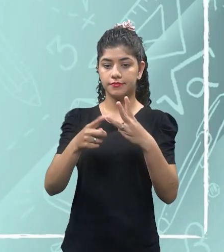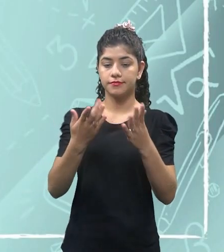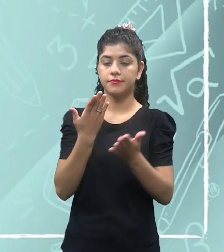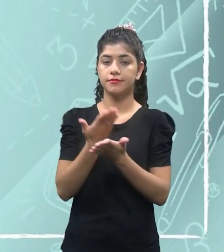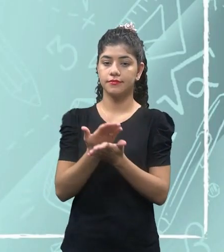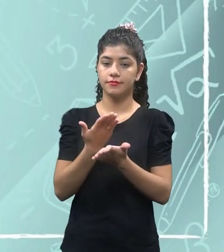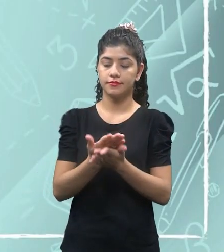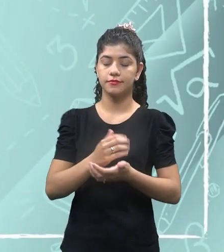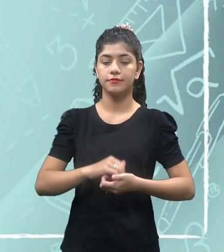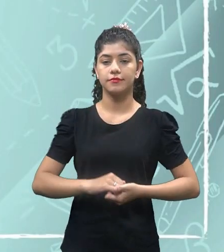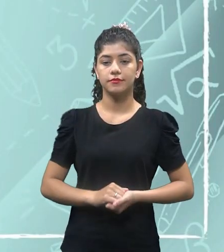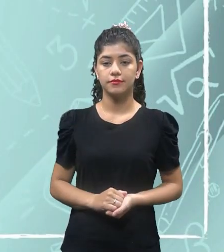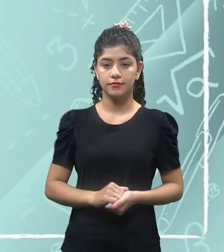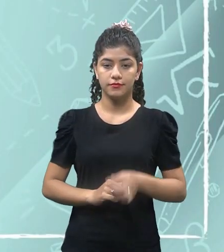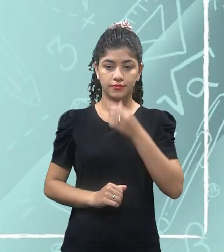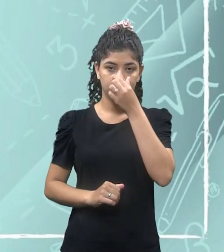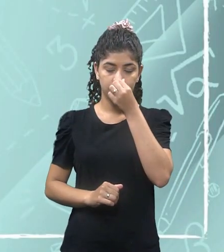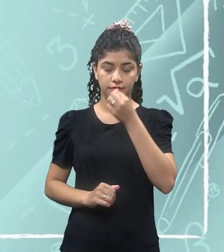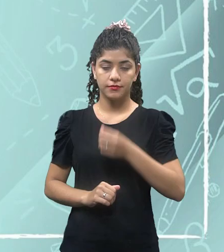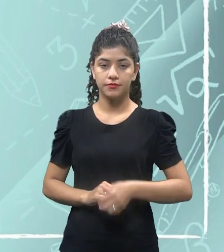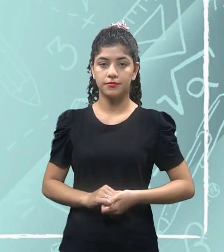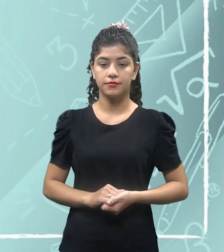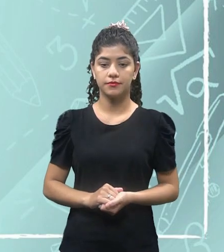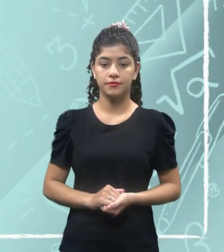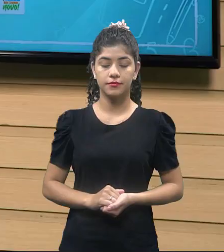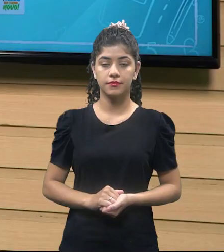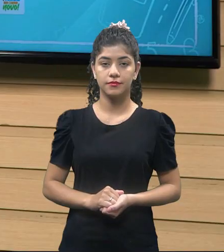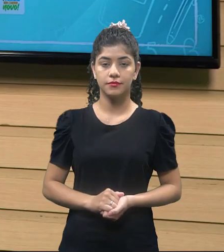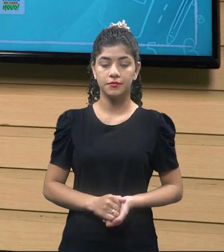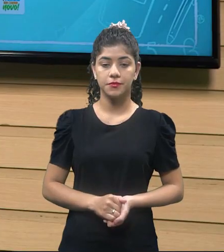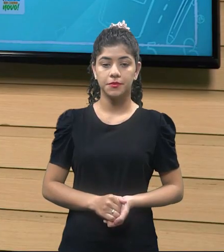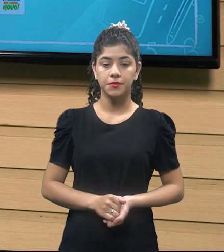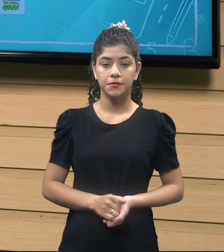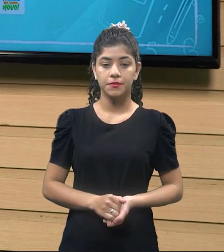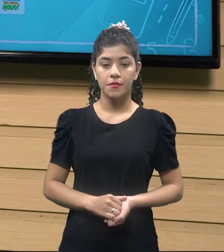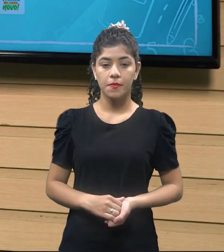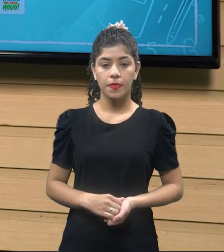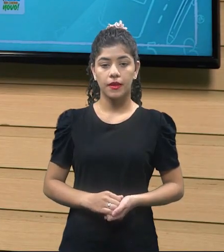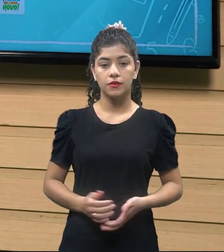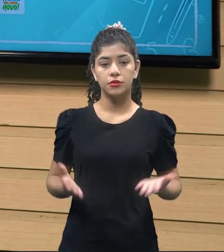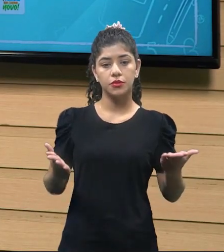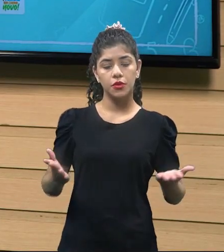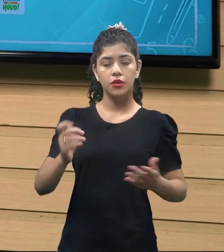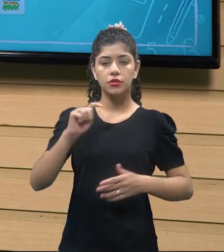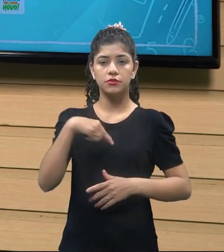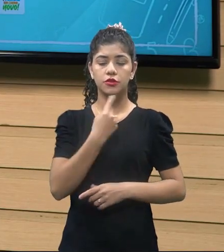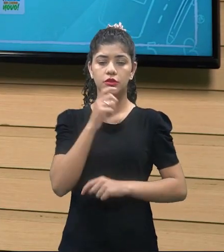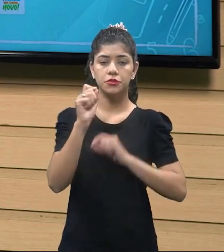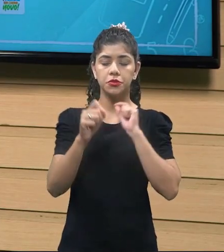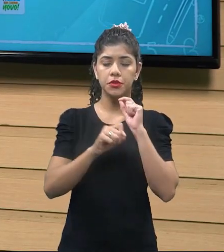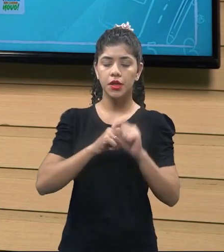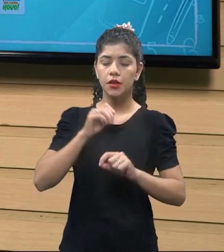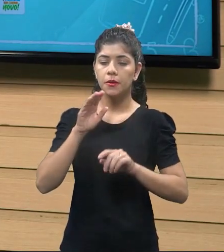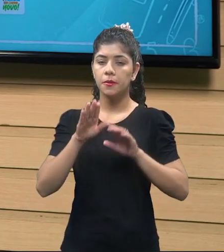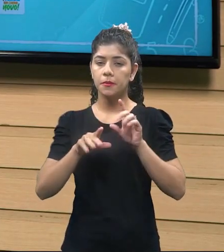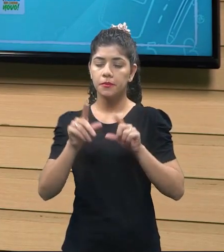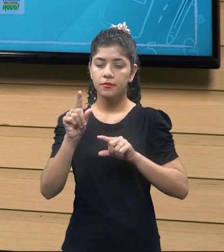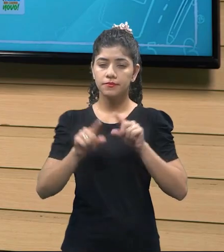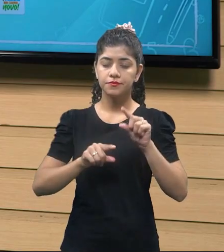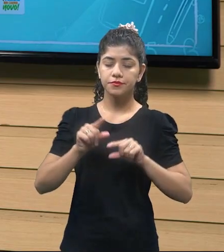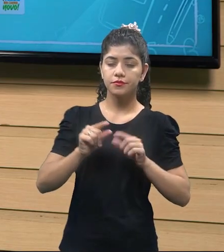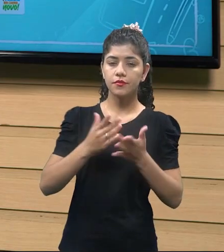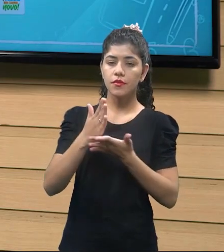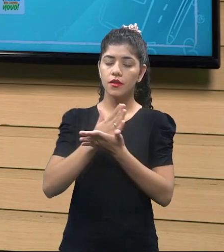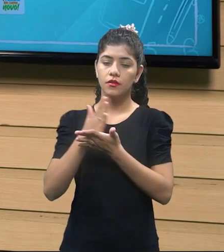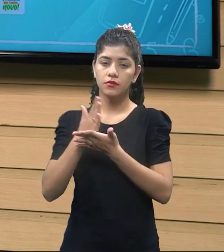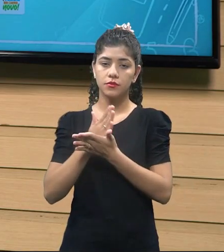Robótica Educacional, aula 3. Aqui nós vamos ver um pouco mais sobre como